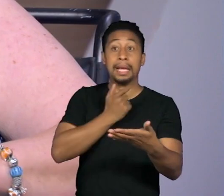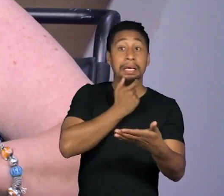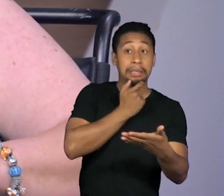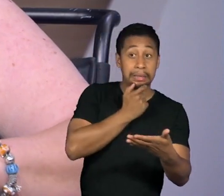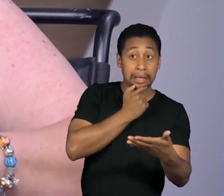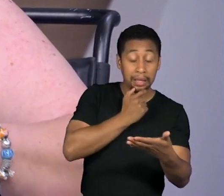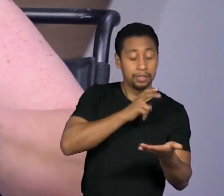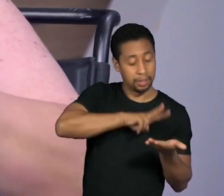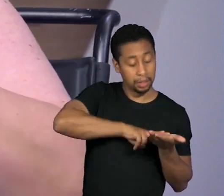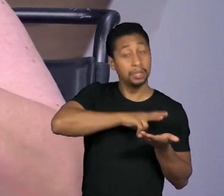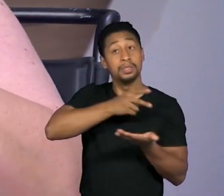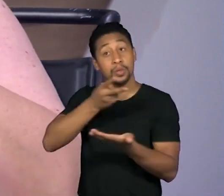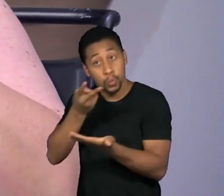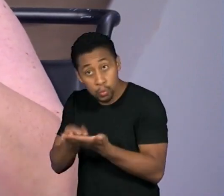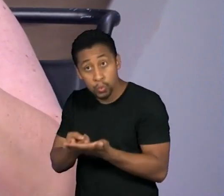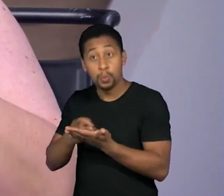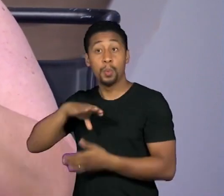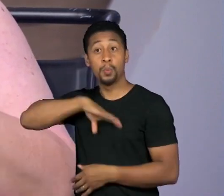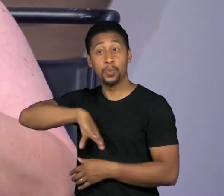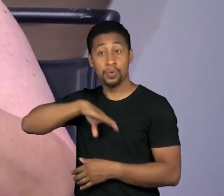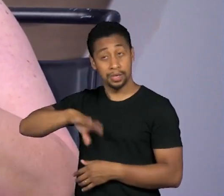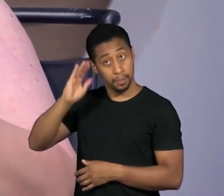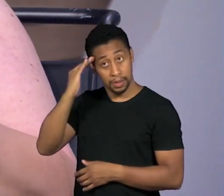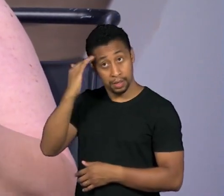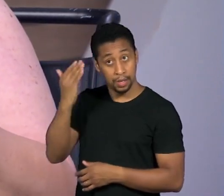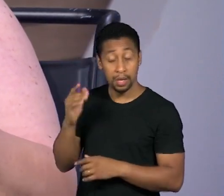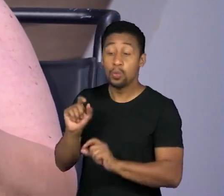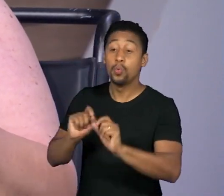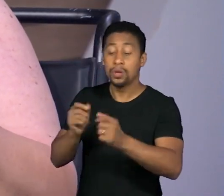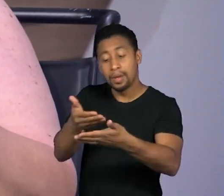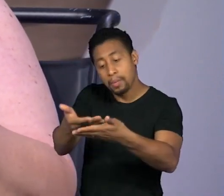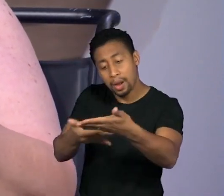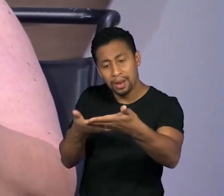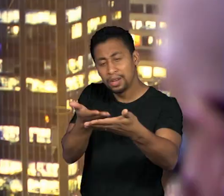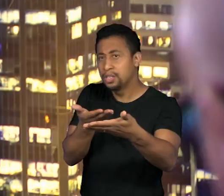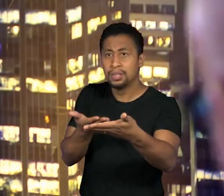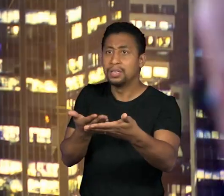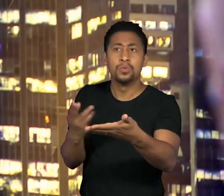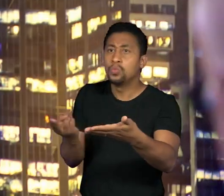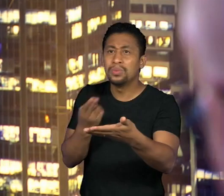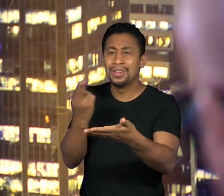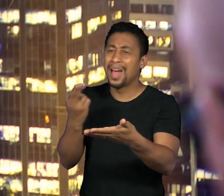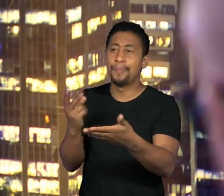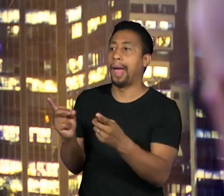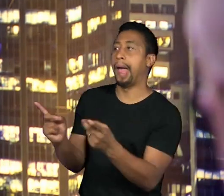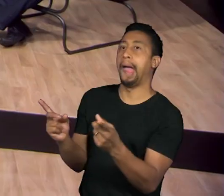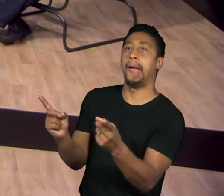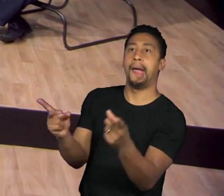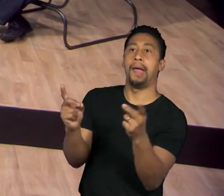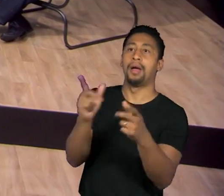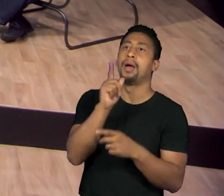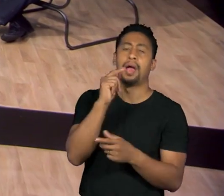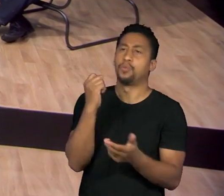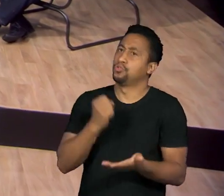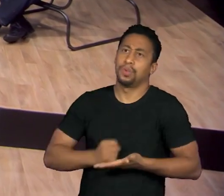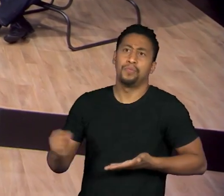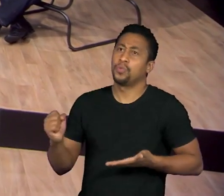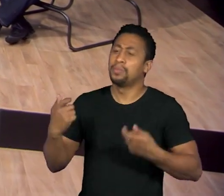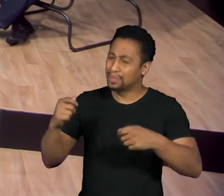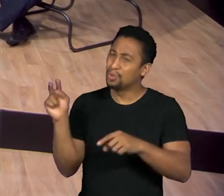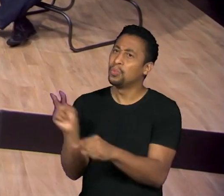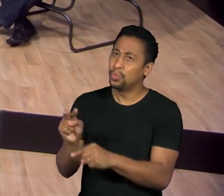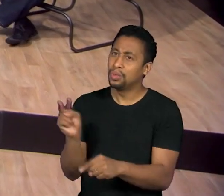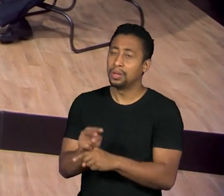para o português. Já passamos do momento. E há quanto tempo se fala isso, não é, Já professor? passamos, mas agora mais do